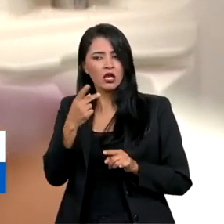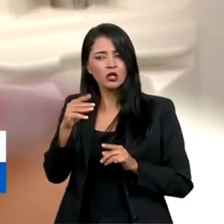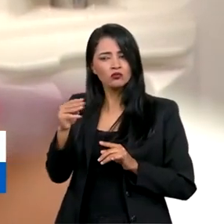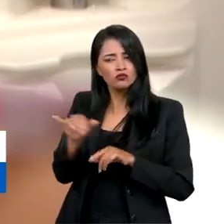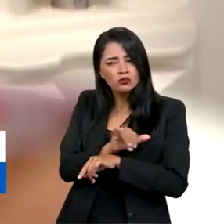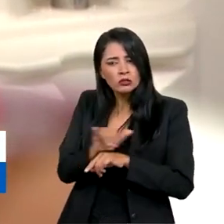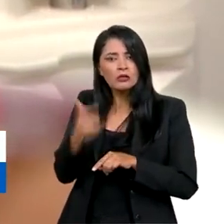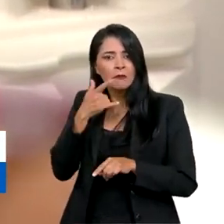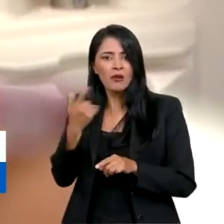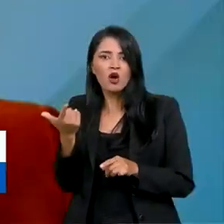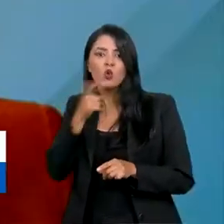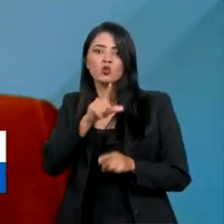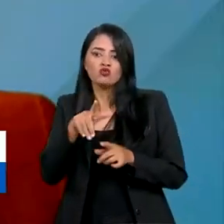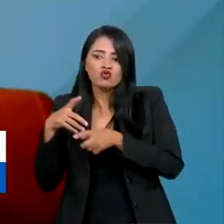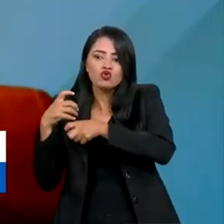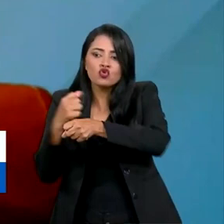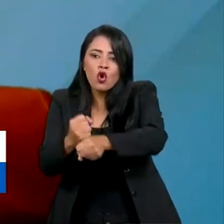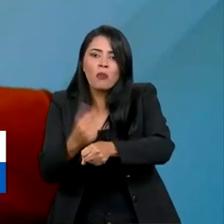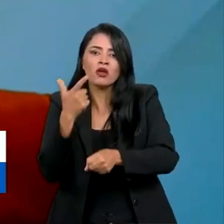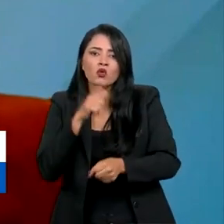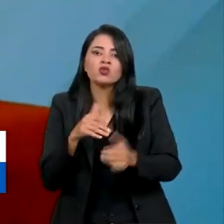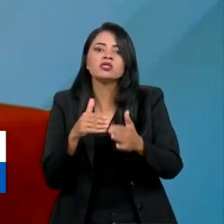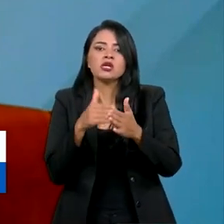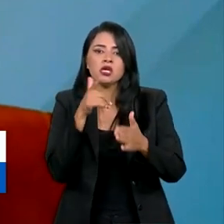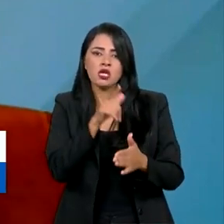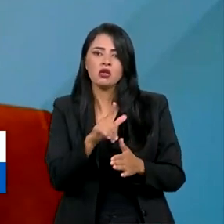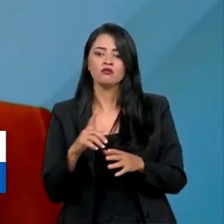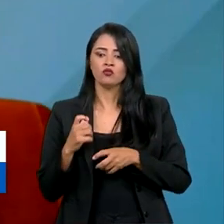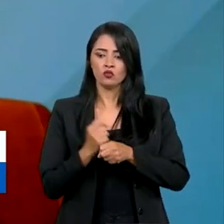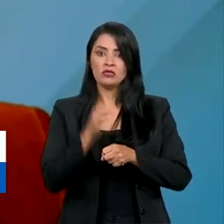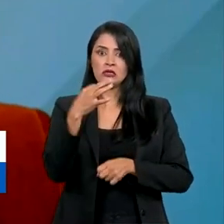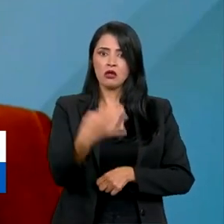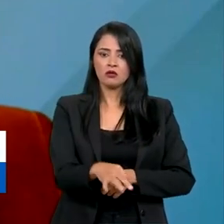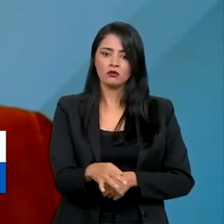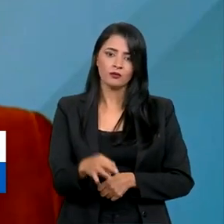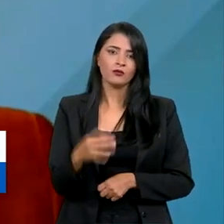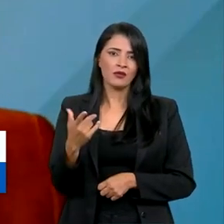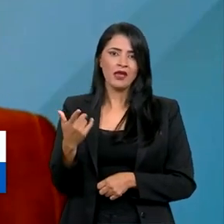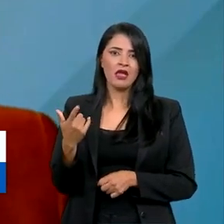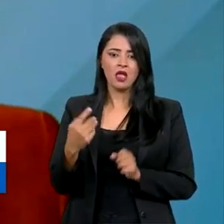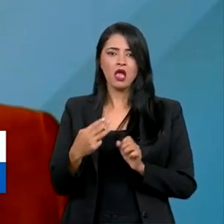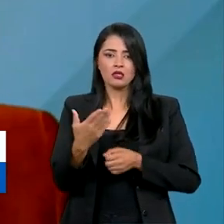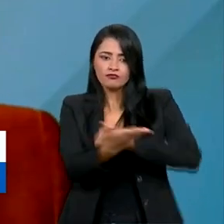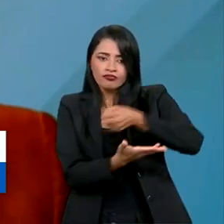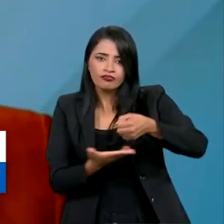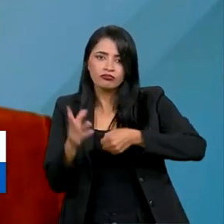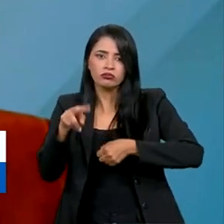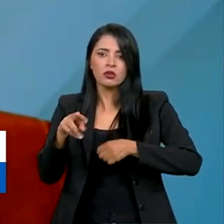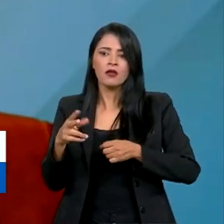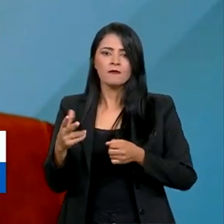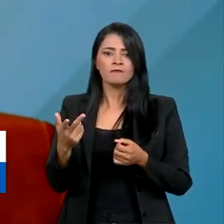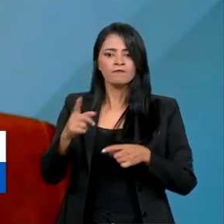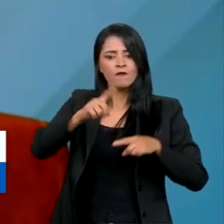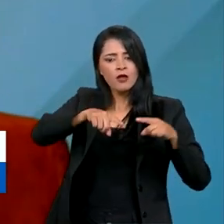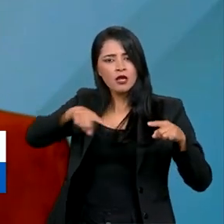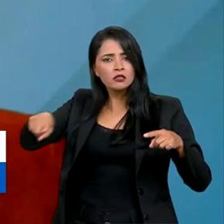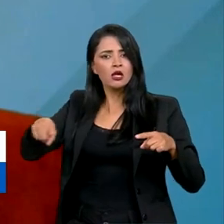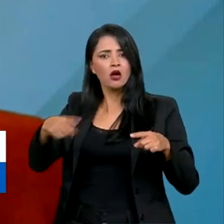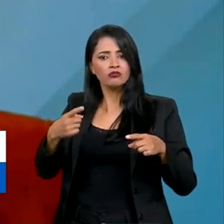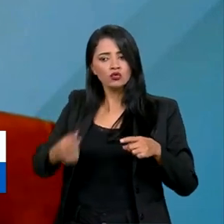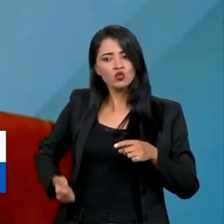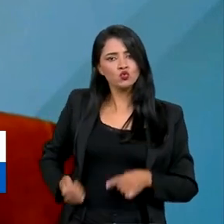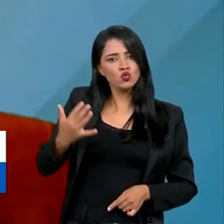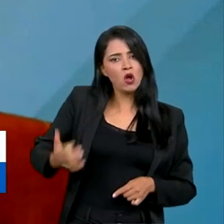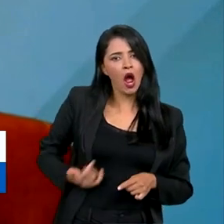para se chegar a esse valor a metodologia de cálculo das despesas assistenciais